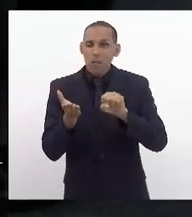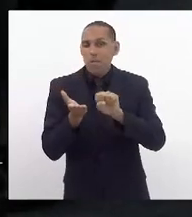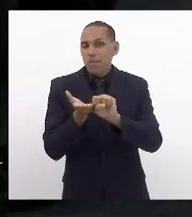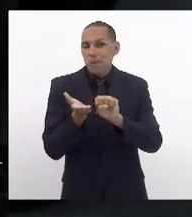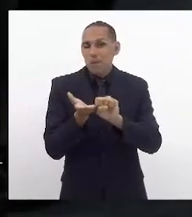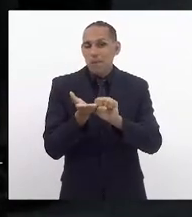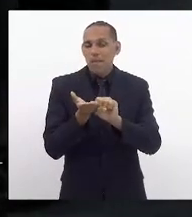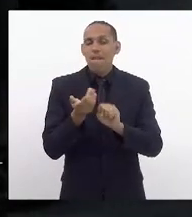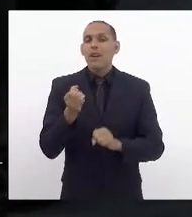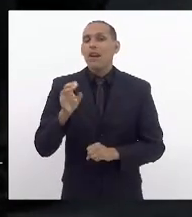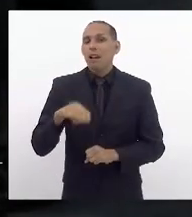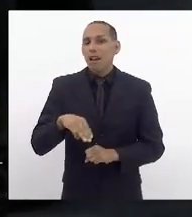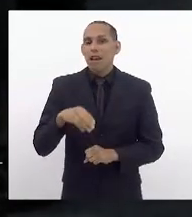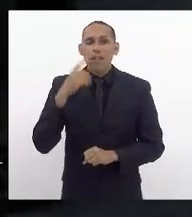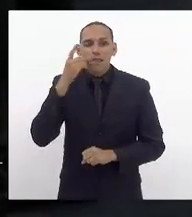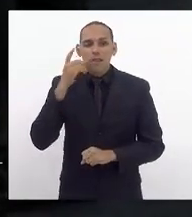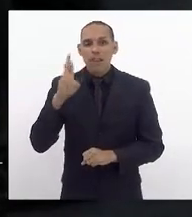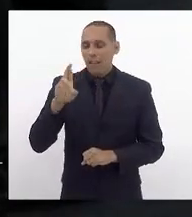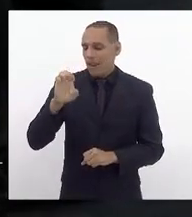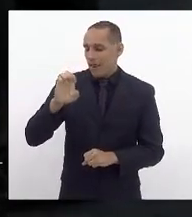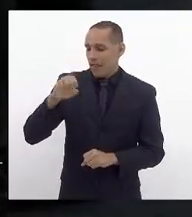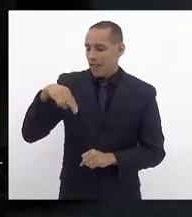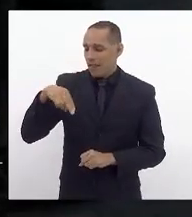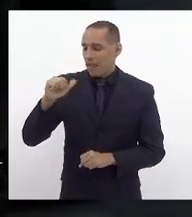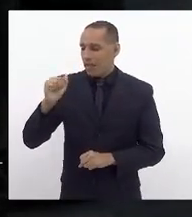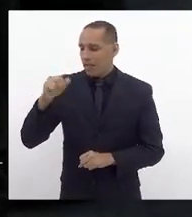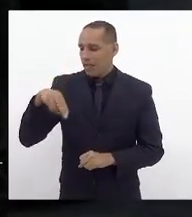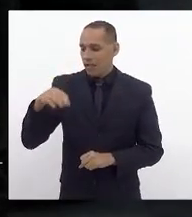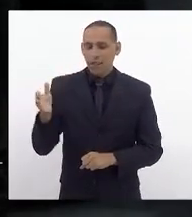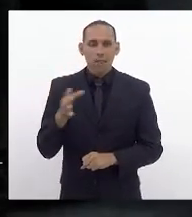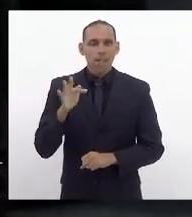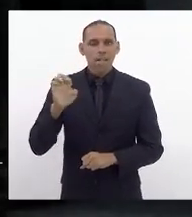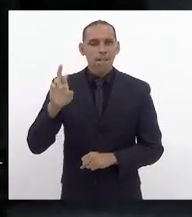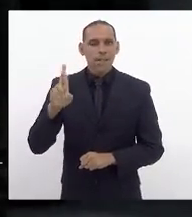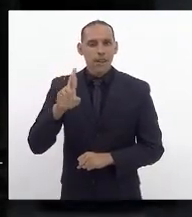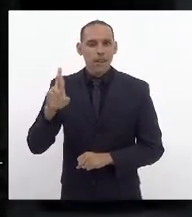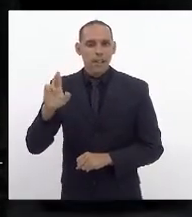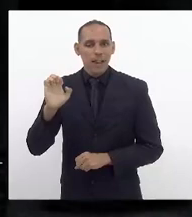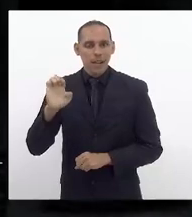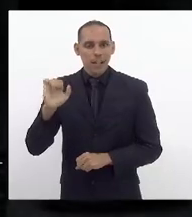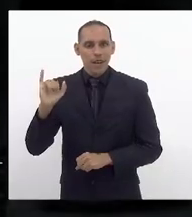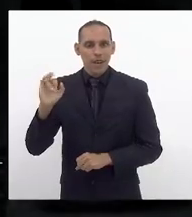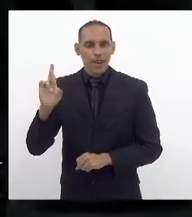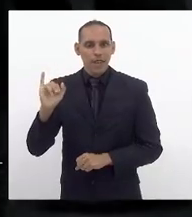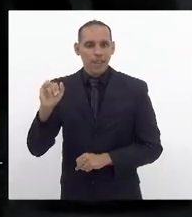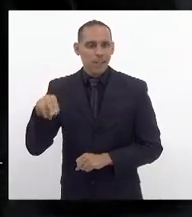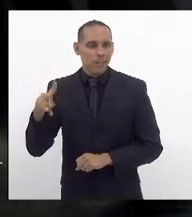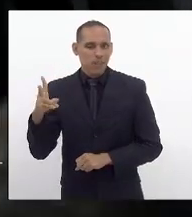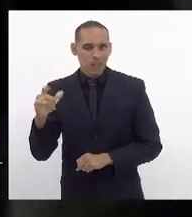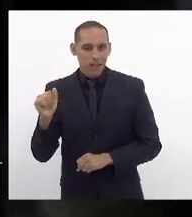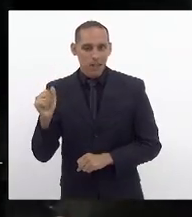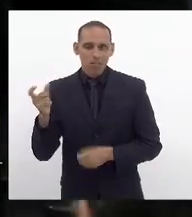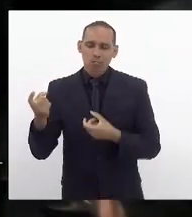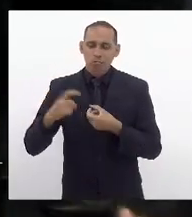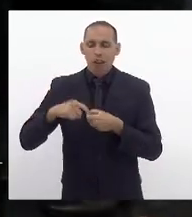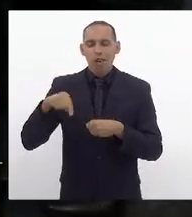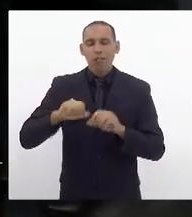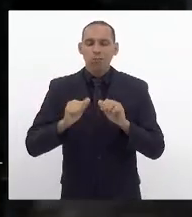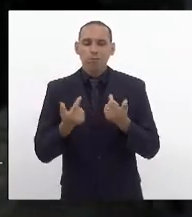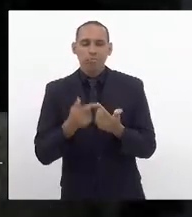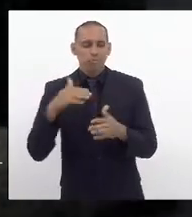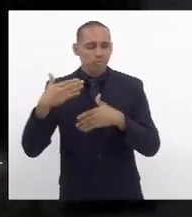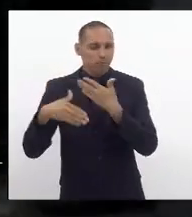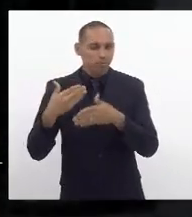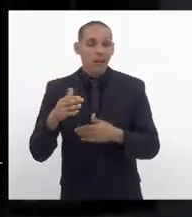nosso companheiro deputado Renan Ferreirinha, que em breve voltará a essa casa. E podemos perceber